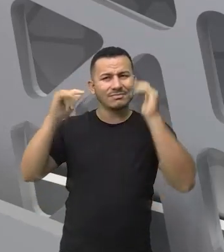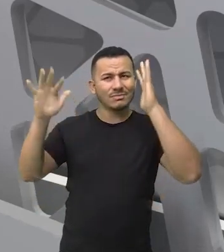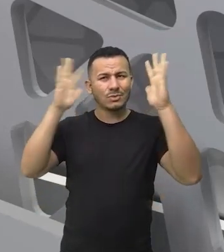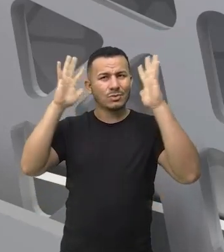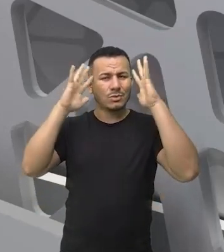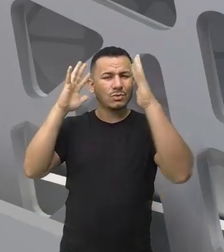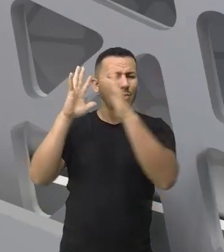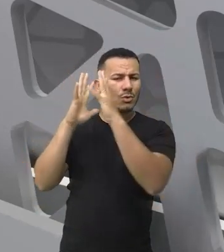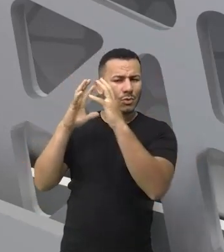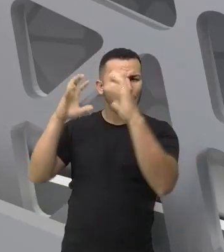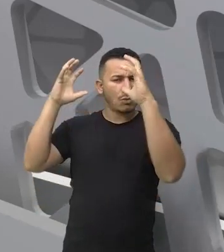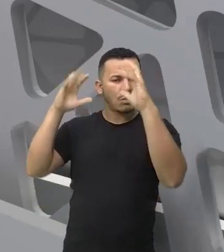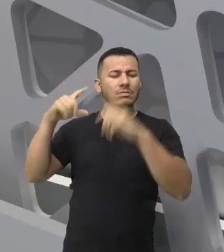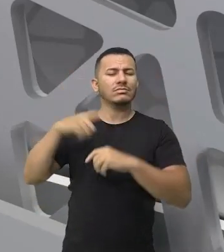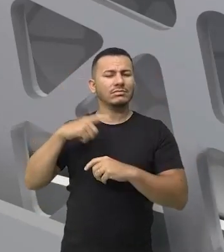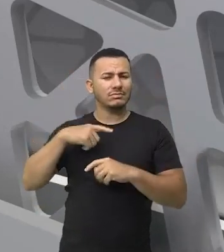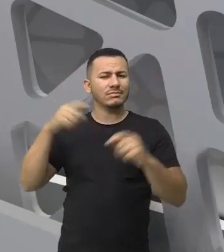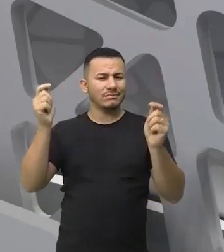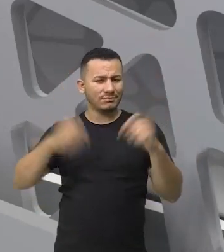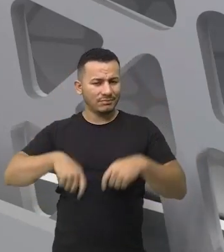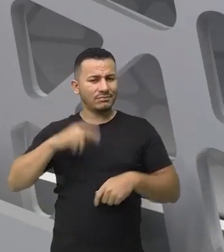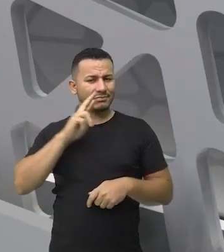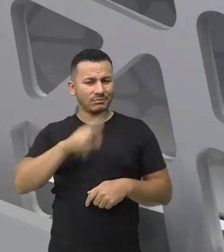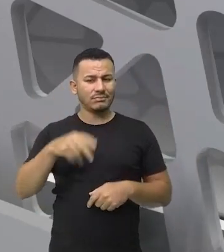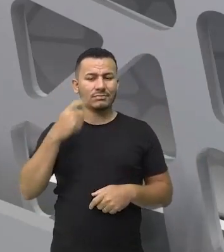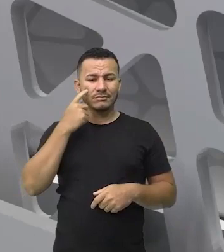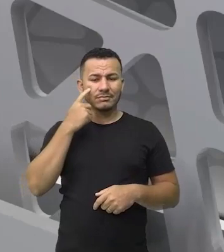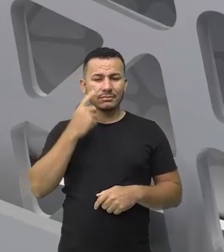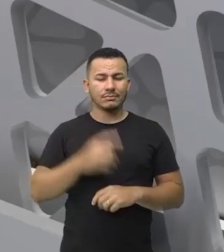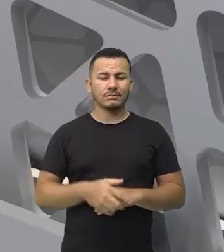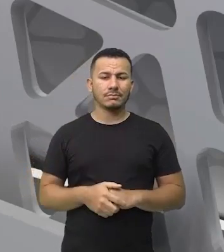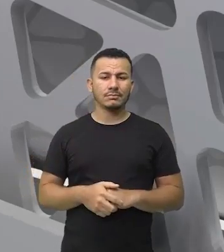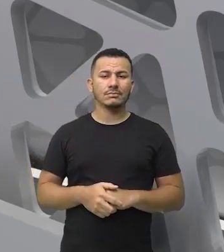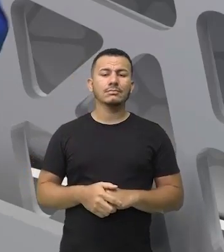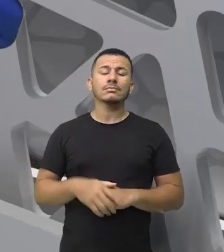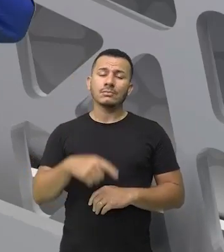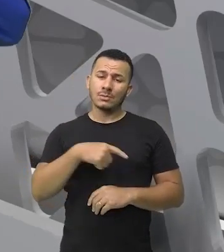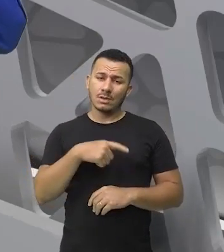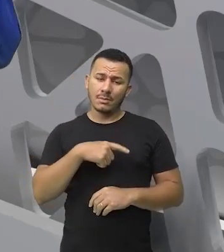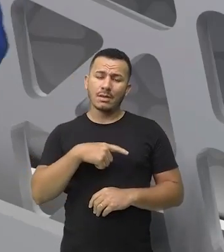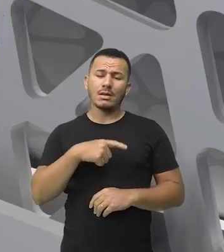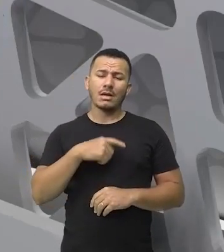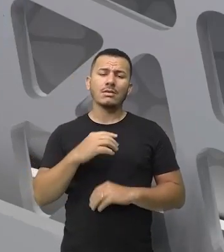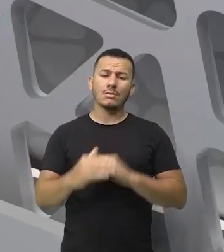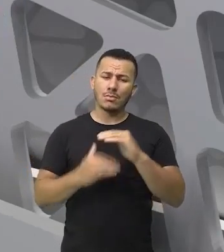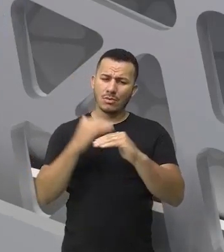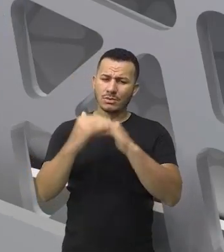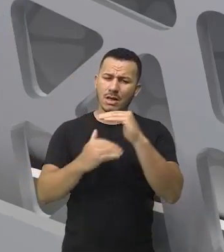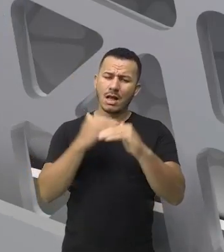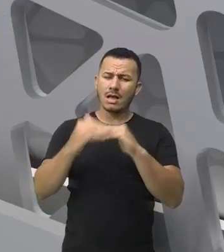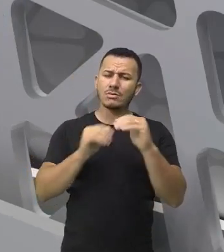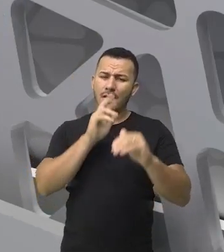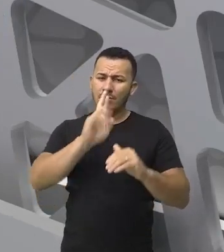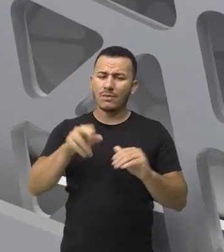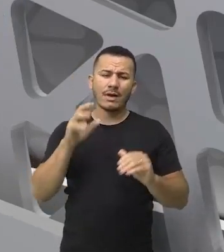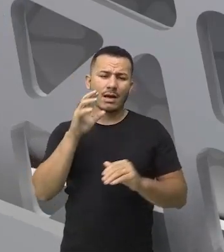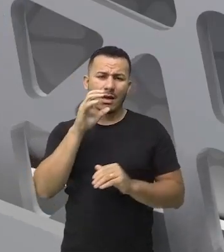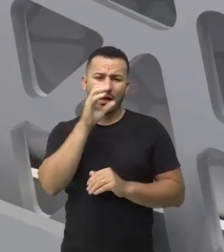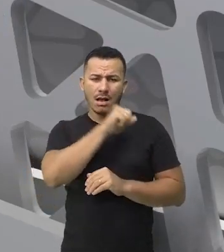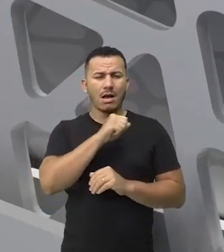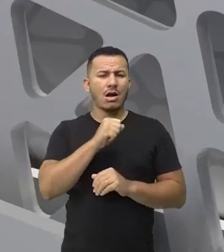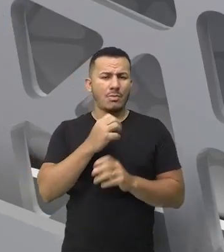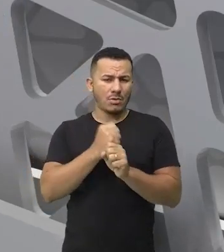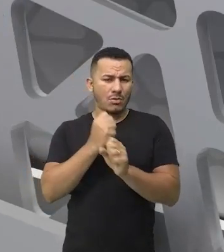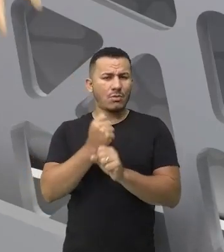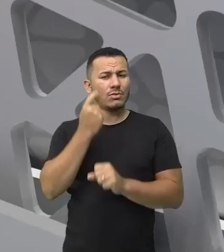em pensamento. Vamos chegar da seguinte forma. Nós também temos um processo otimizado de resolver uma equação. Mas